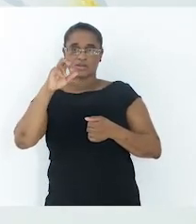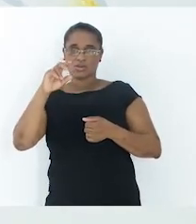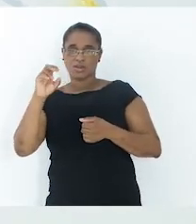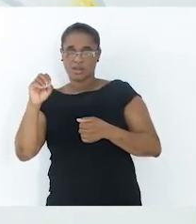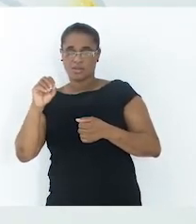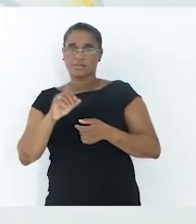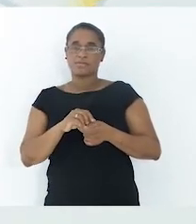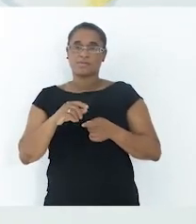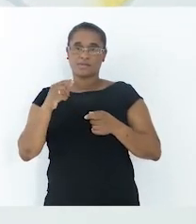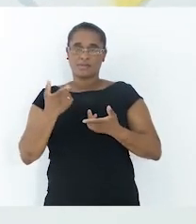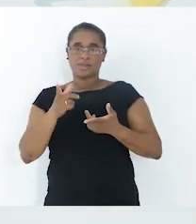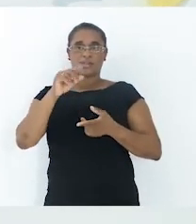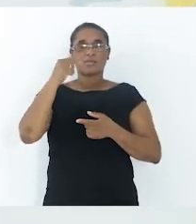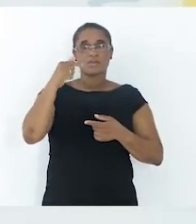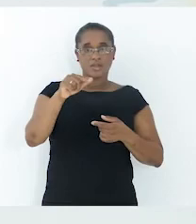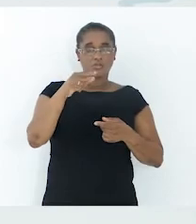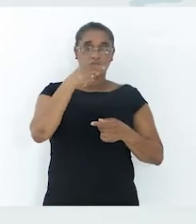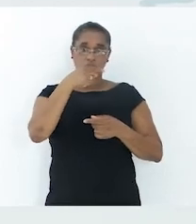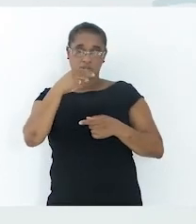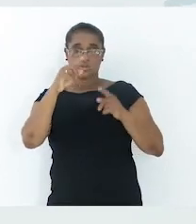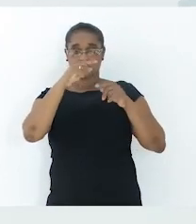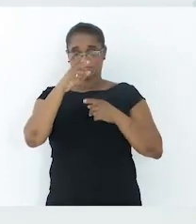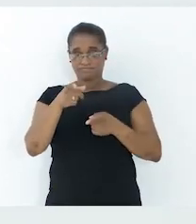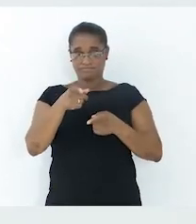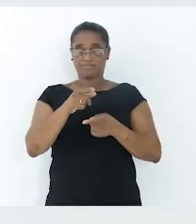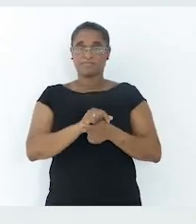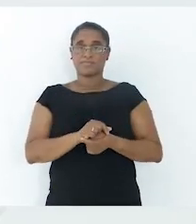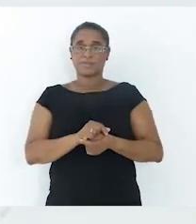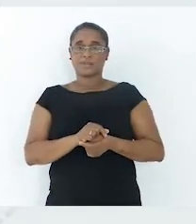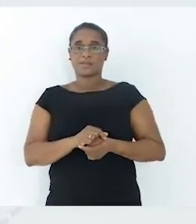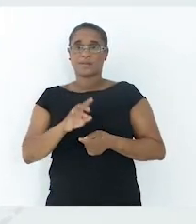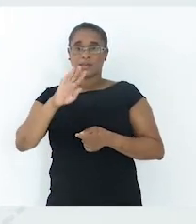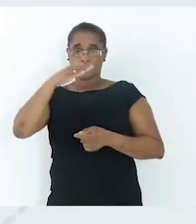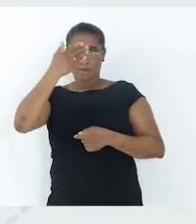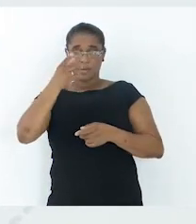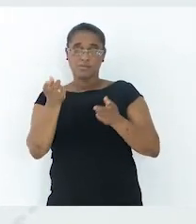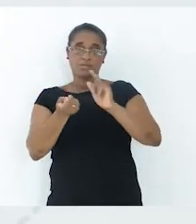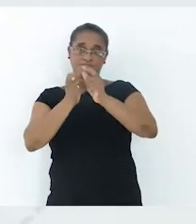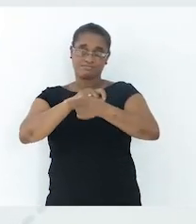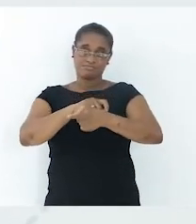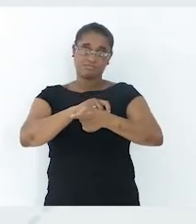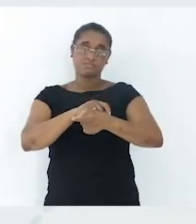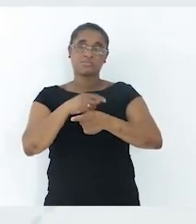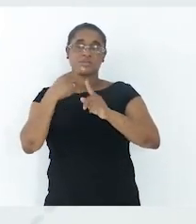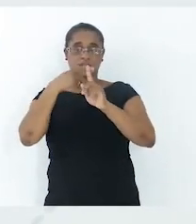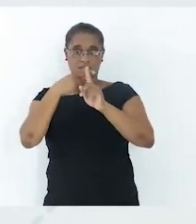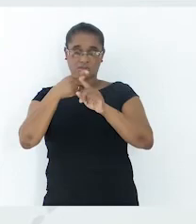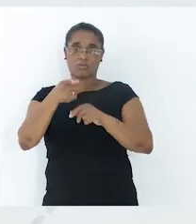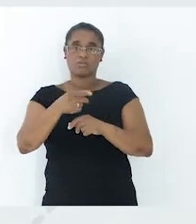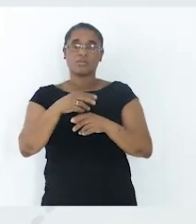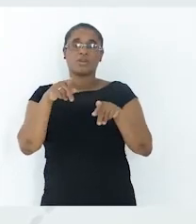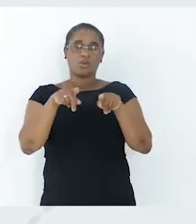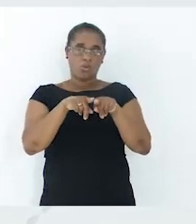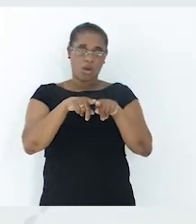280. Também temos uma subtração. Primeiramente vamos transformar essa subtração em adição. É